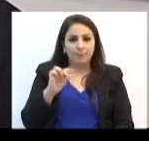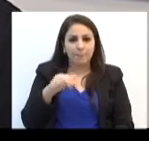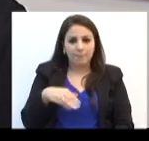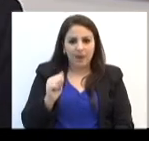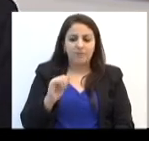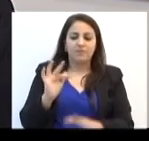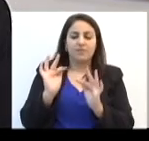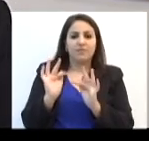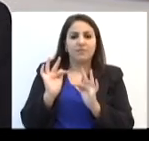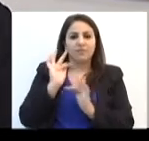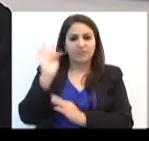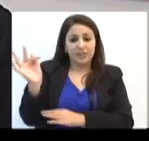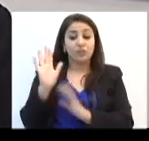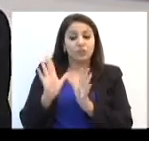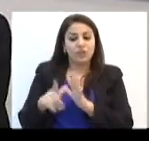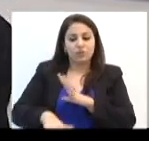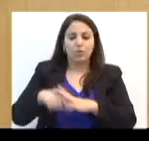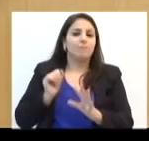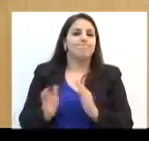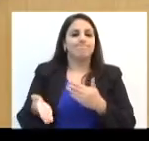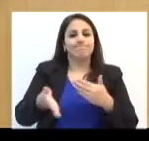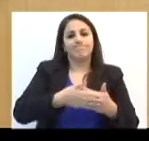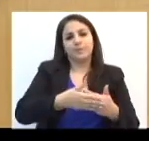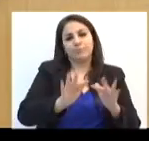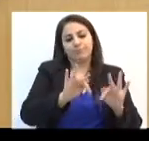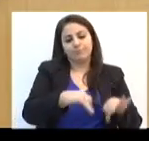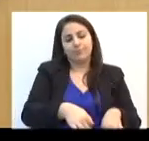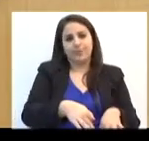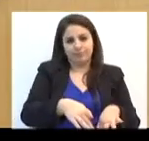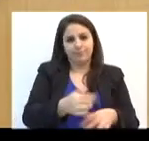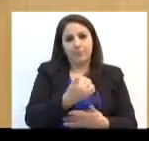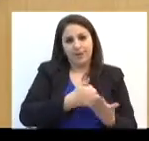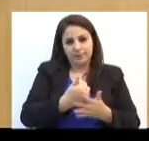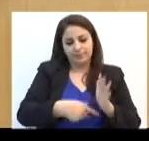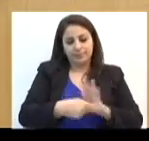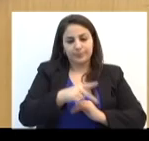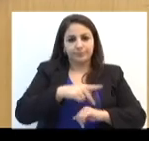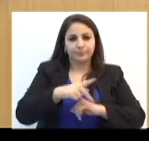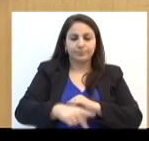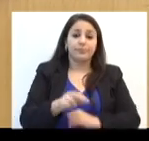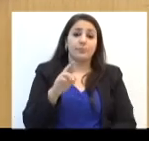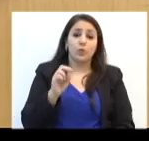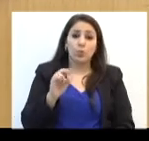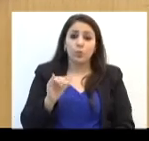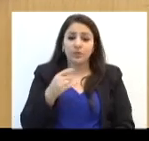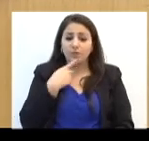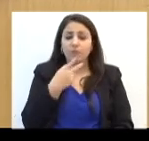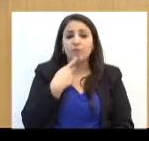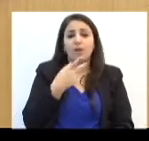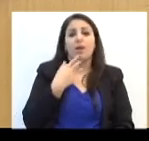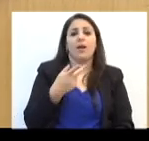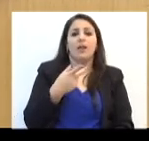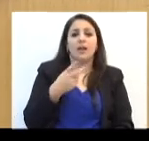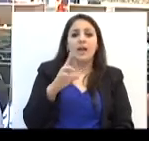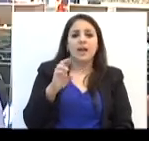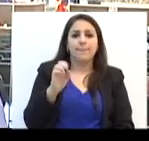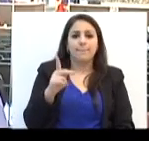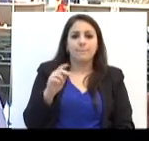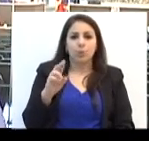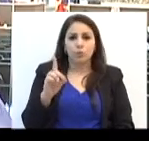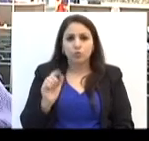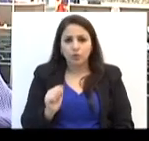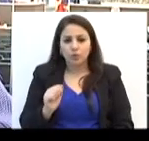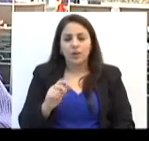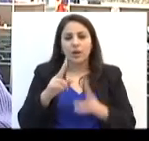que é o fechamento da base avançada aqui em Passu. Rui Lorenzato apresenta moção de repúdio aos cortes na Emater. Pessoas